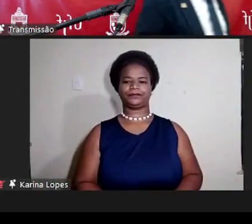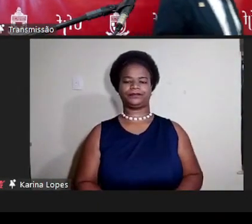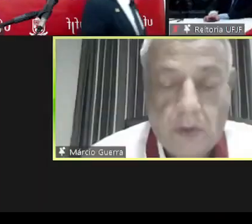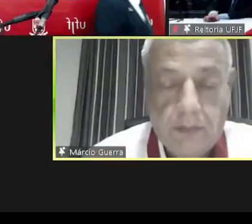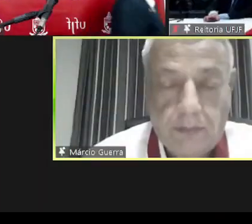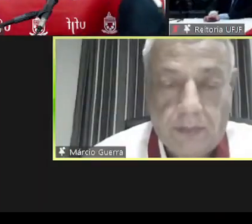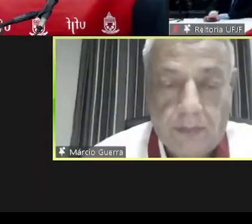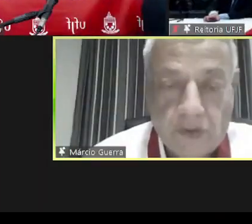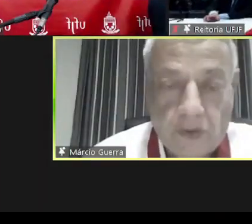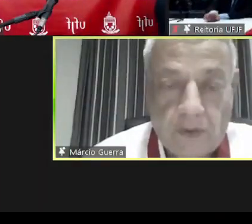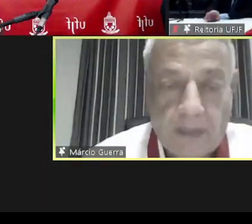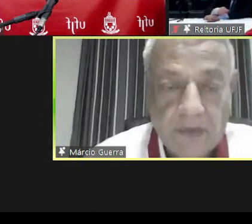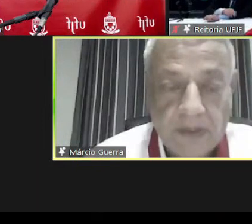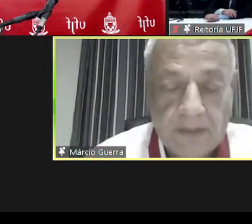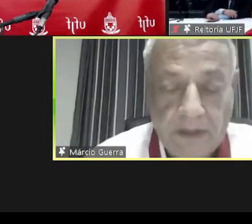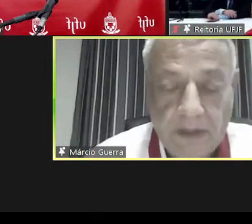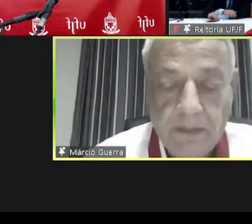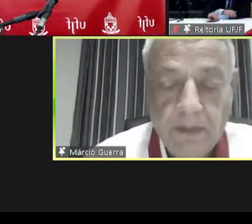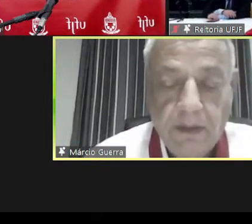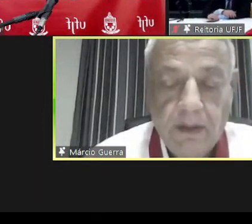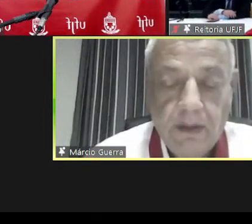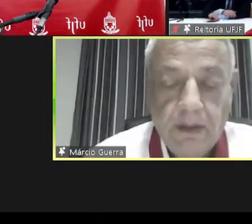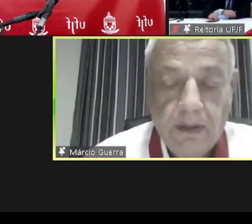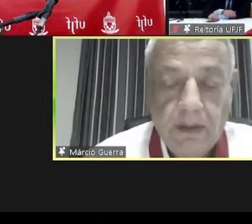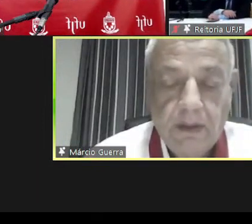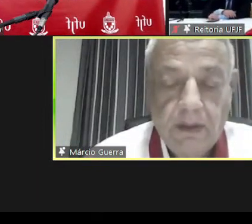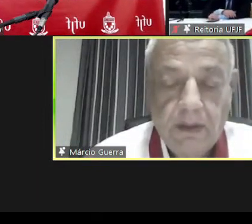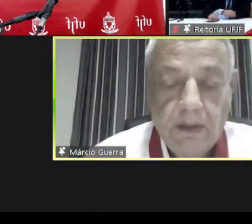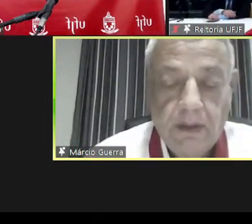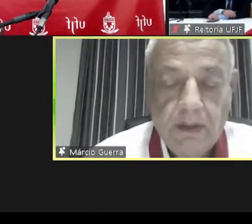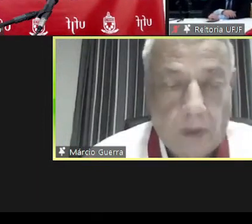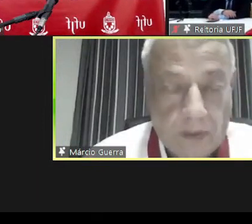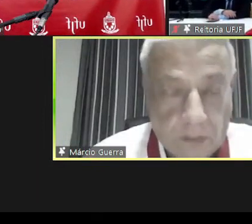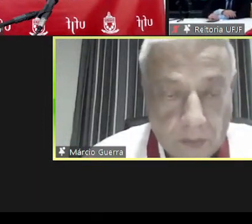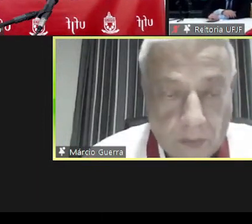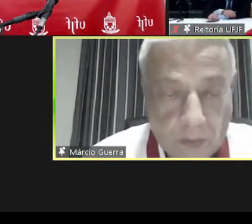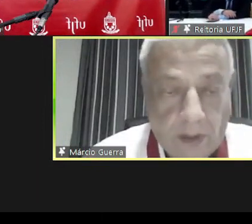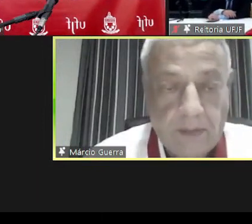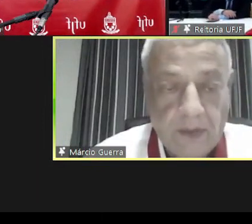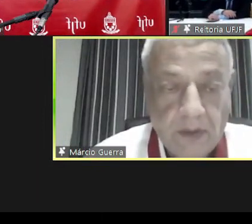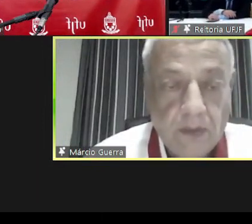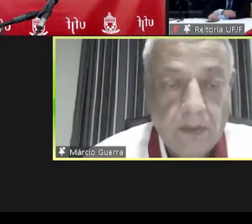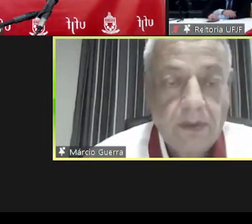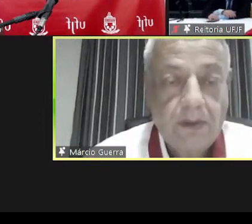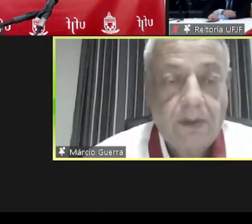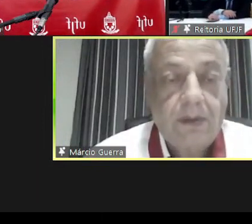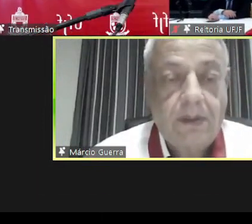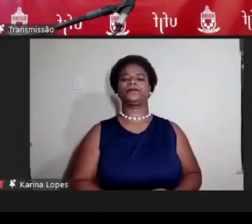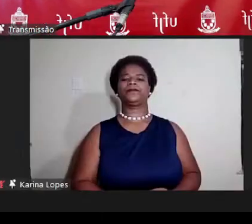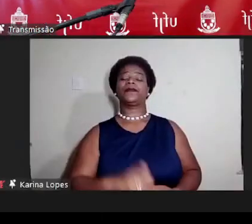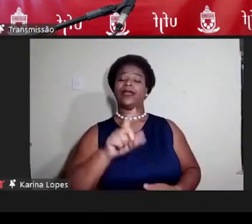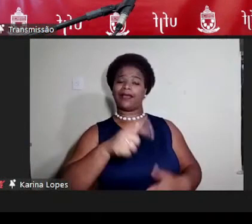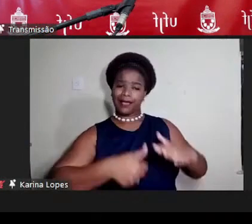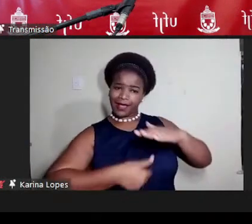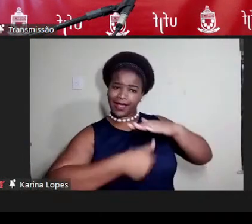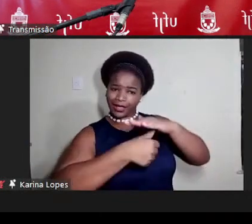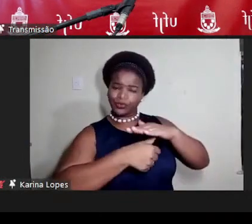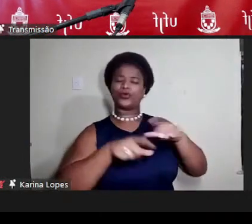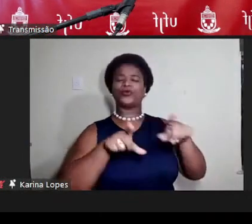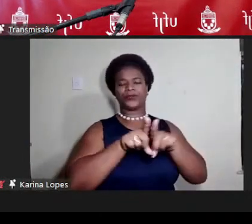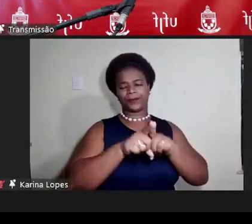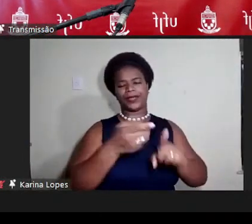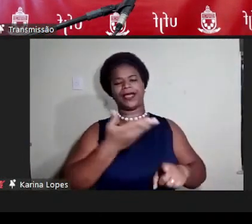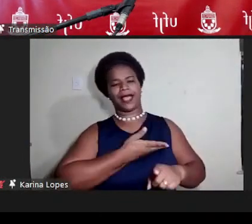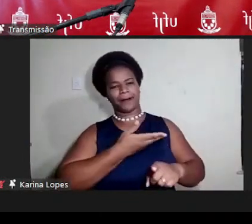Magnífico reitor, professor Marcos Davi, meu reitor, amigo, parceiro